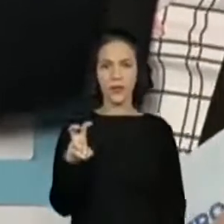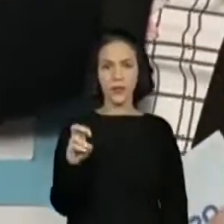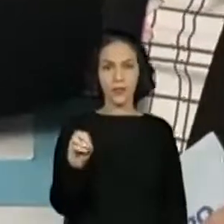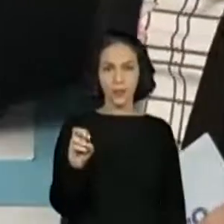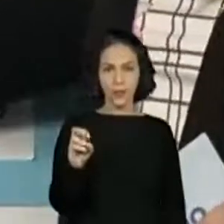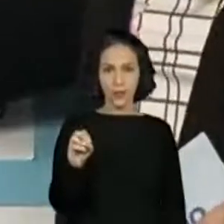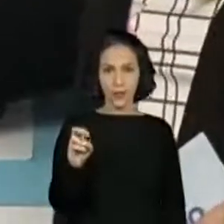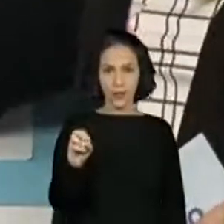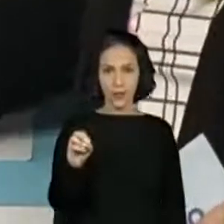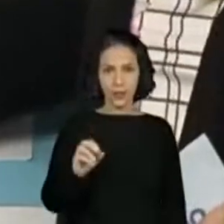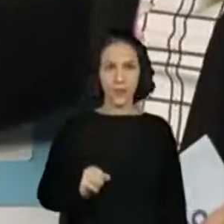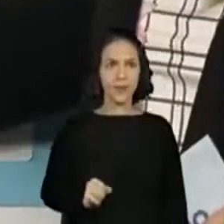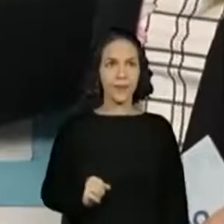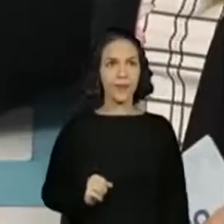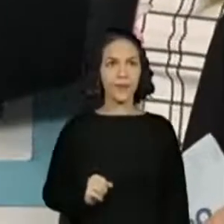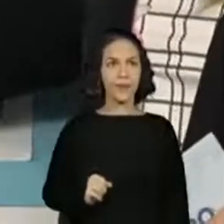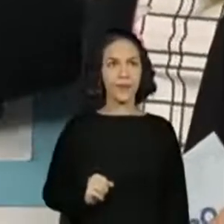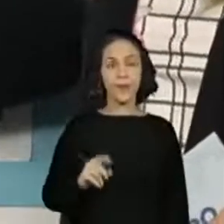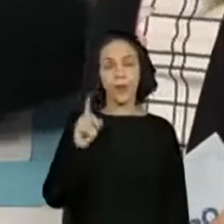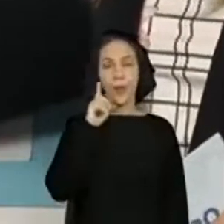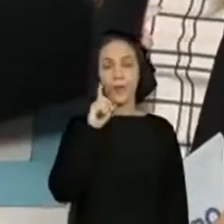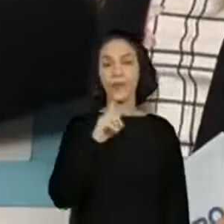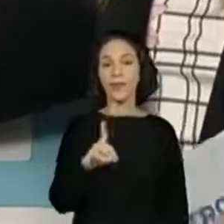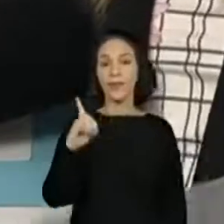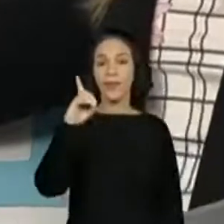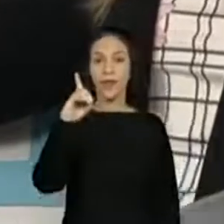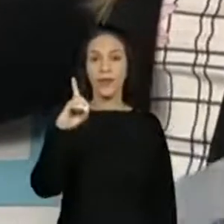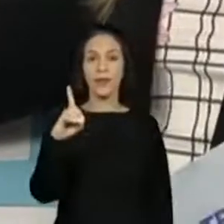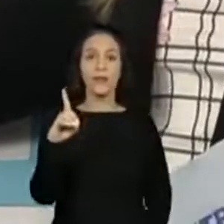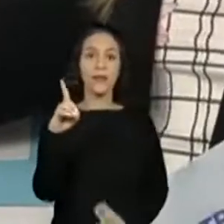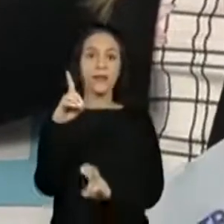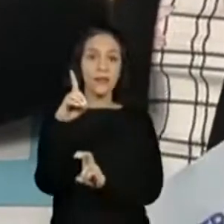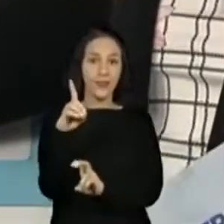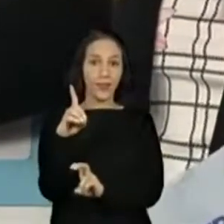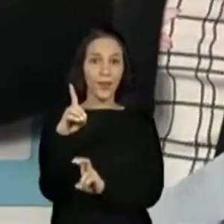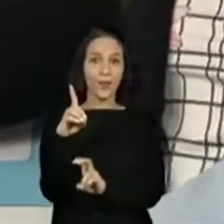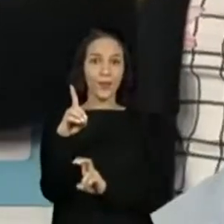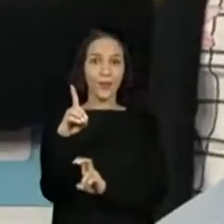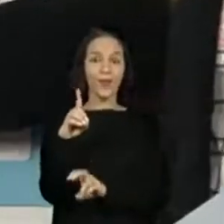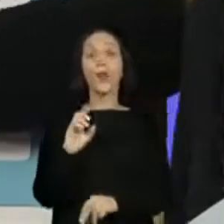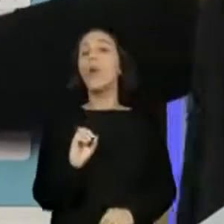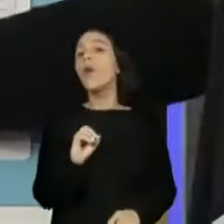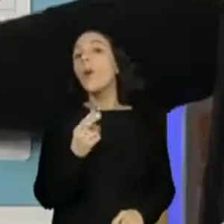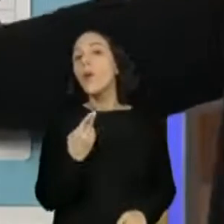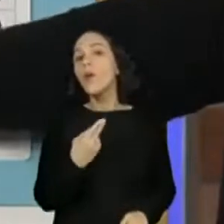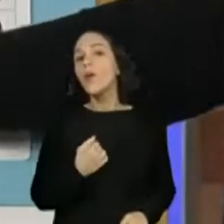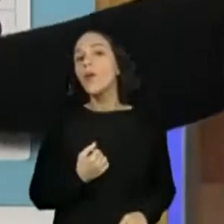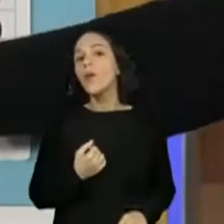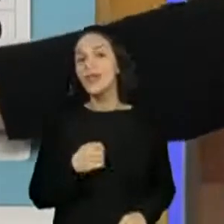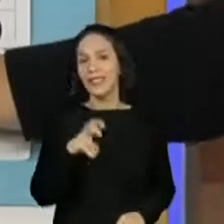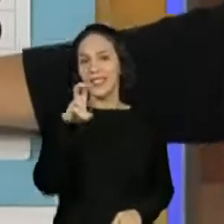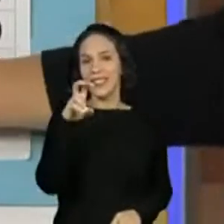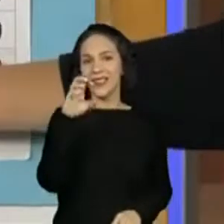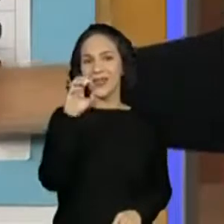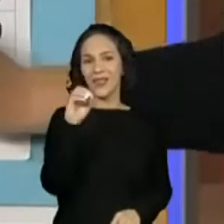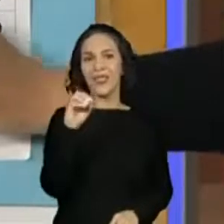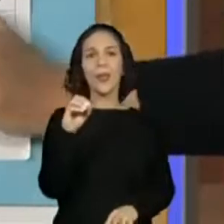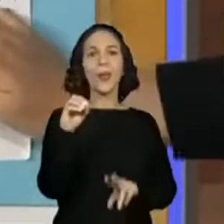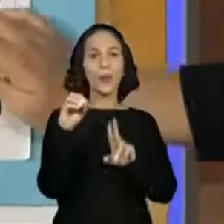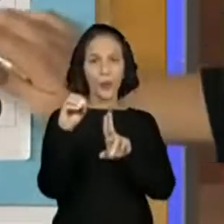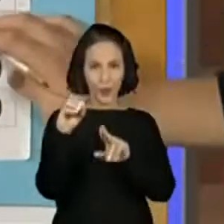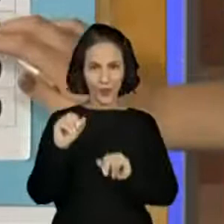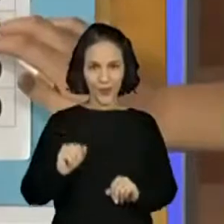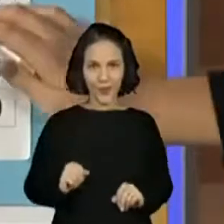só, aqui nós temos 5 dezenas, ou 50 unidades. Se nós seguirmos aqui na